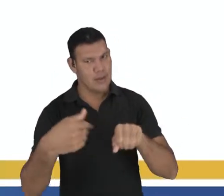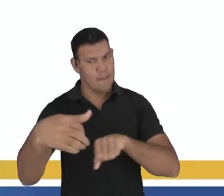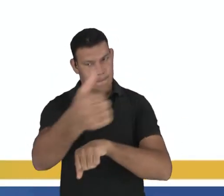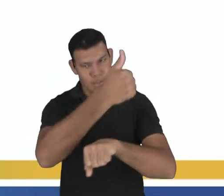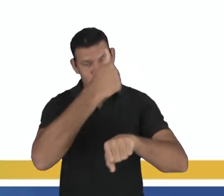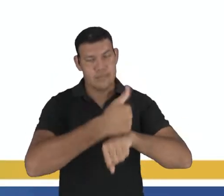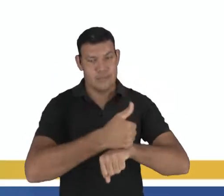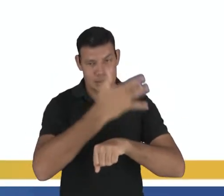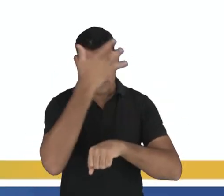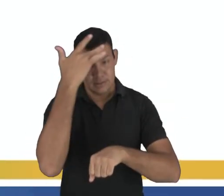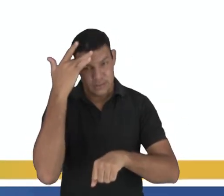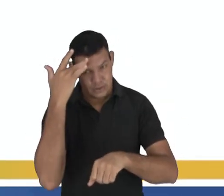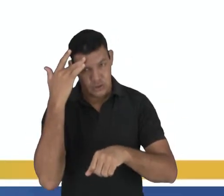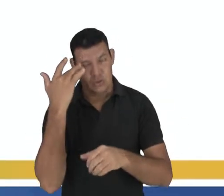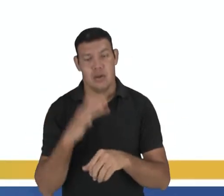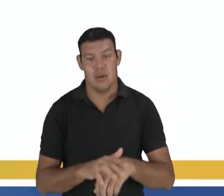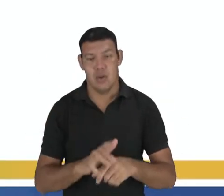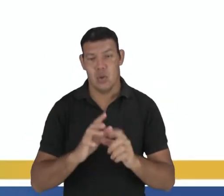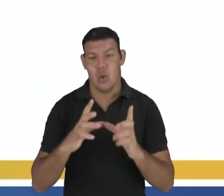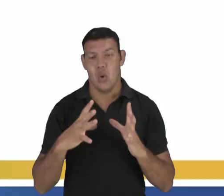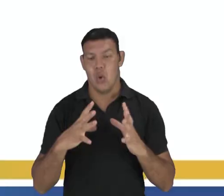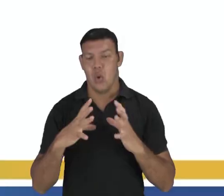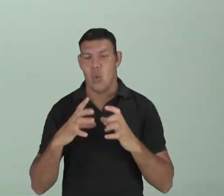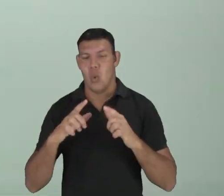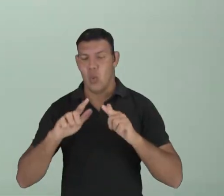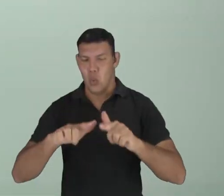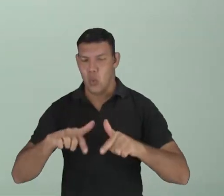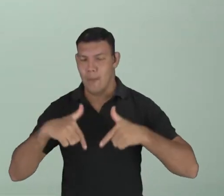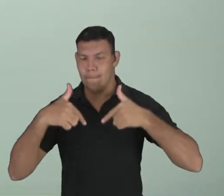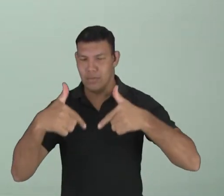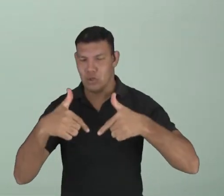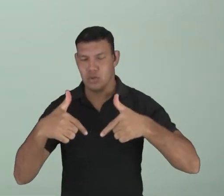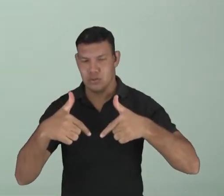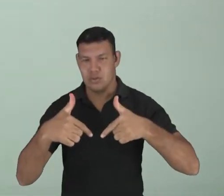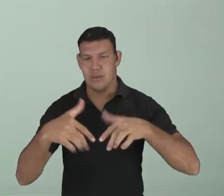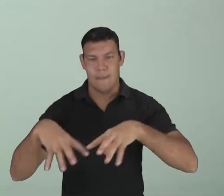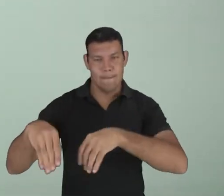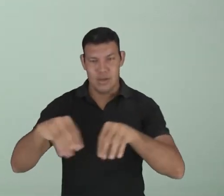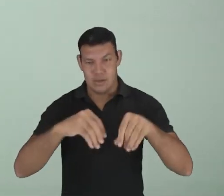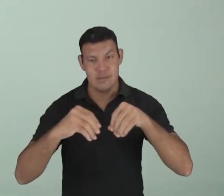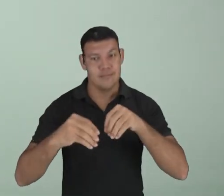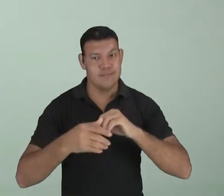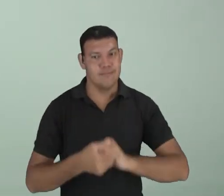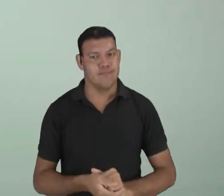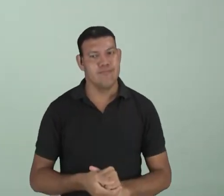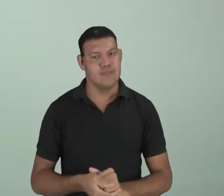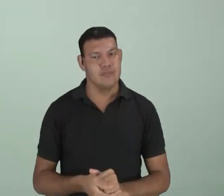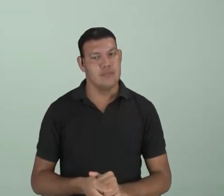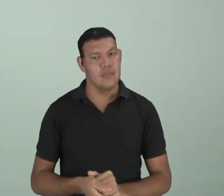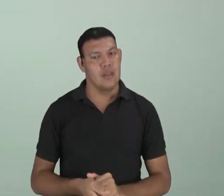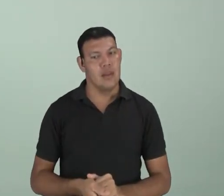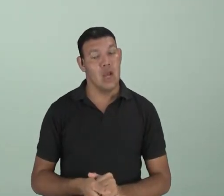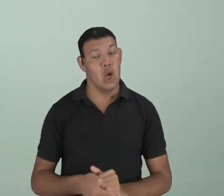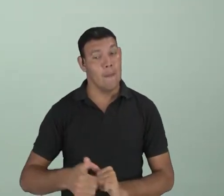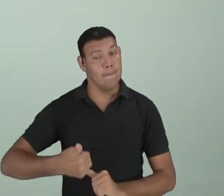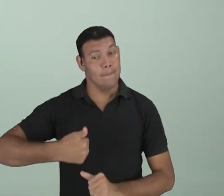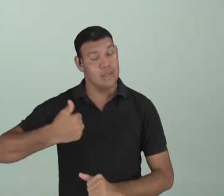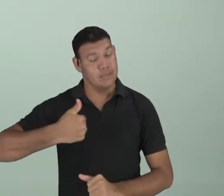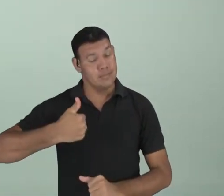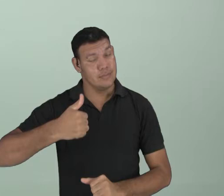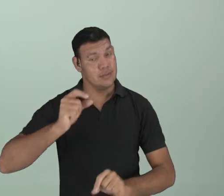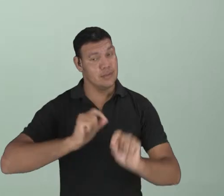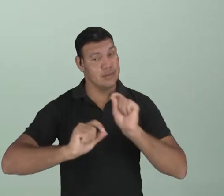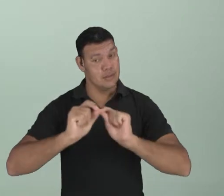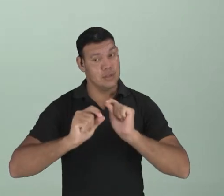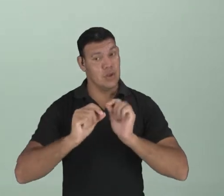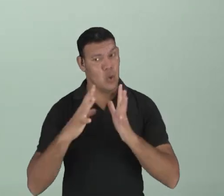gerando assim disputa de território. E aí a gente já tem o primeiro passo dessa organização do espaço, certo?